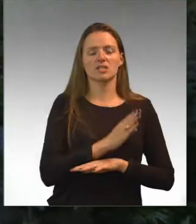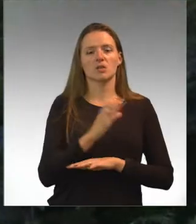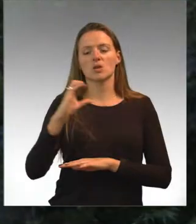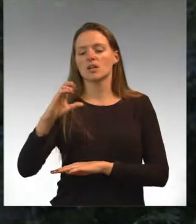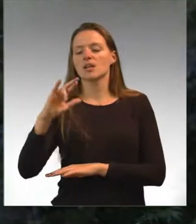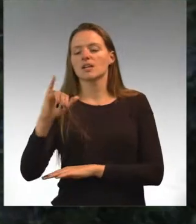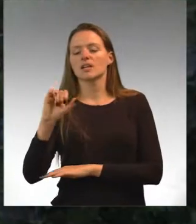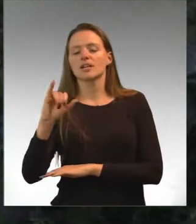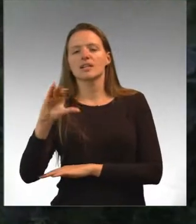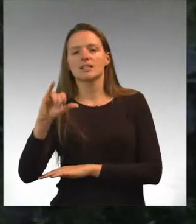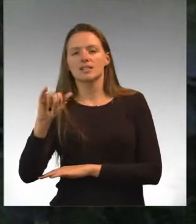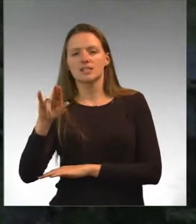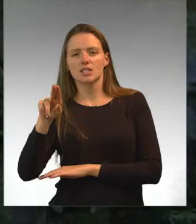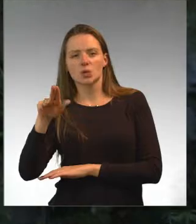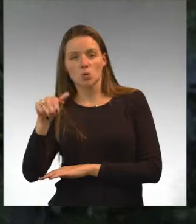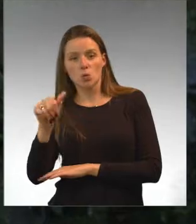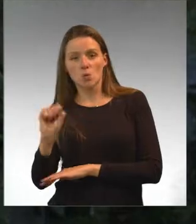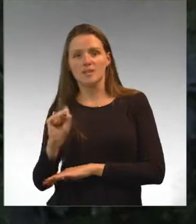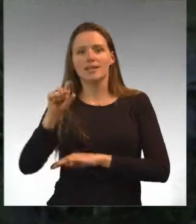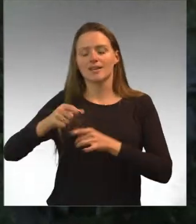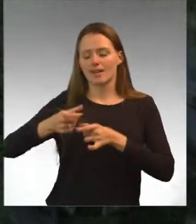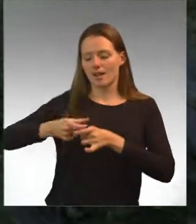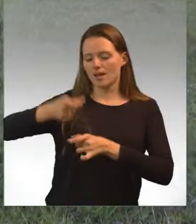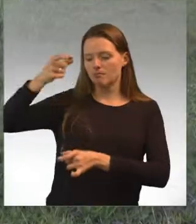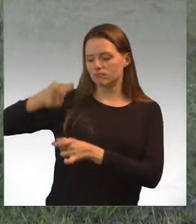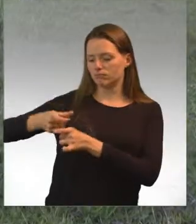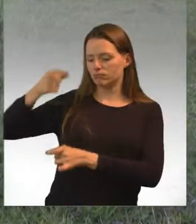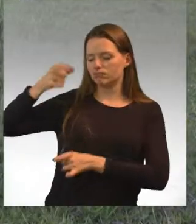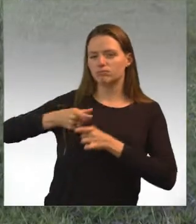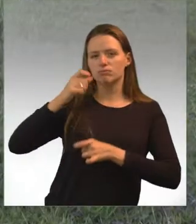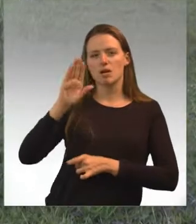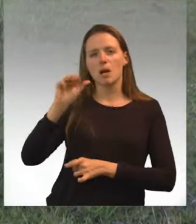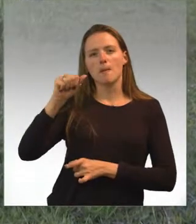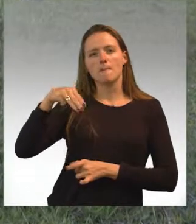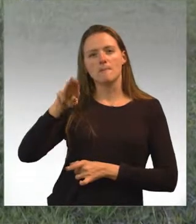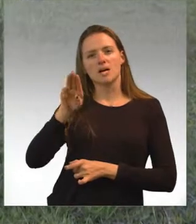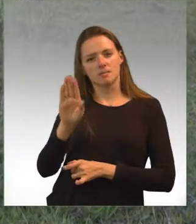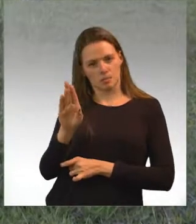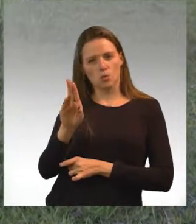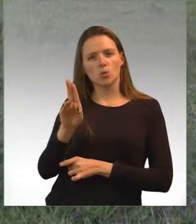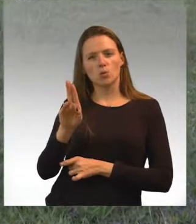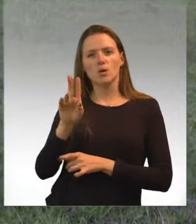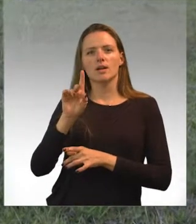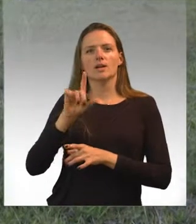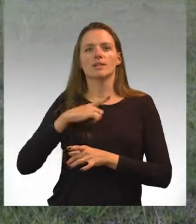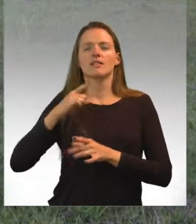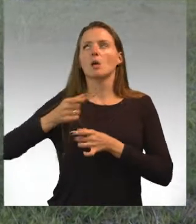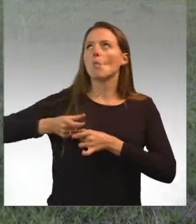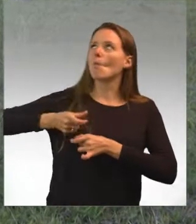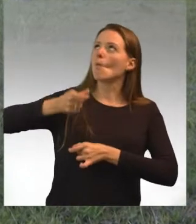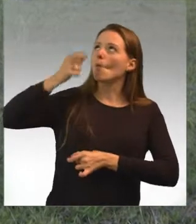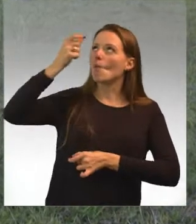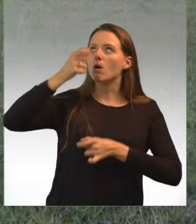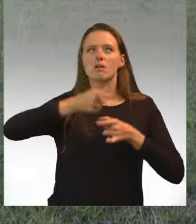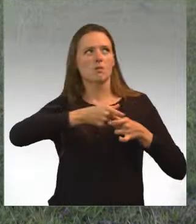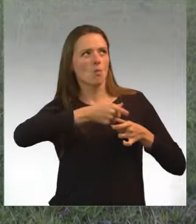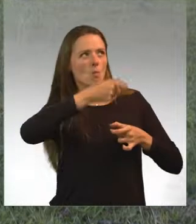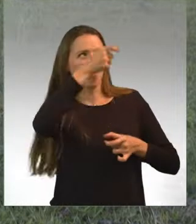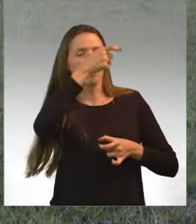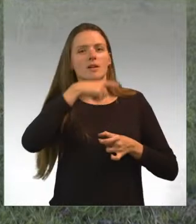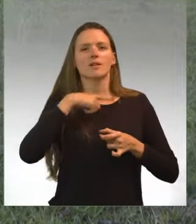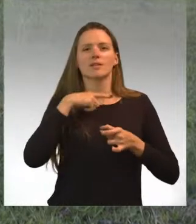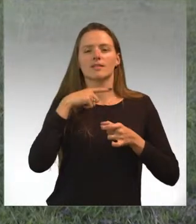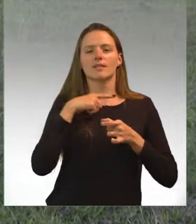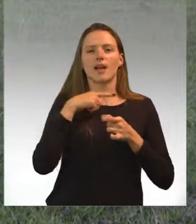que são aquelas taquaras, aqueles bambus que jogam os ramos compridos com os tufos